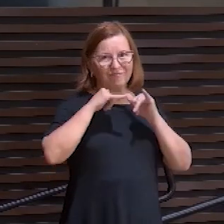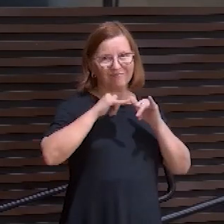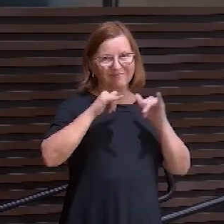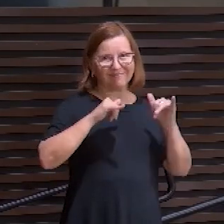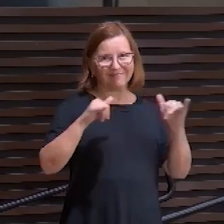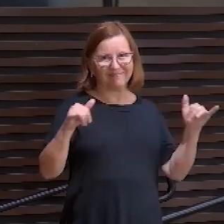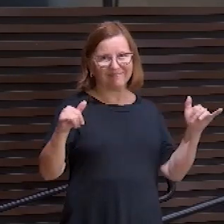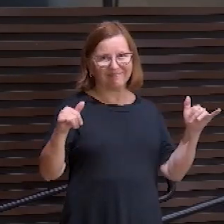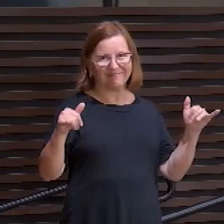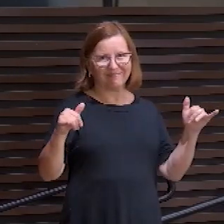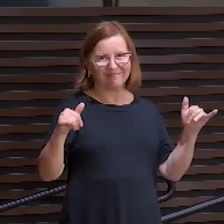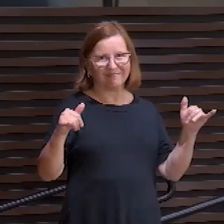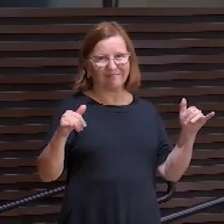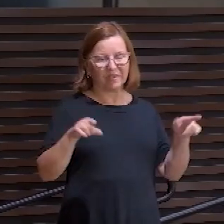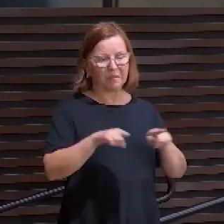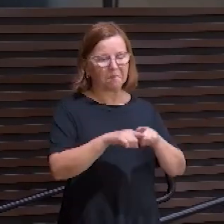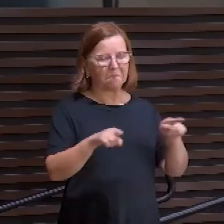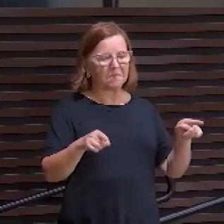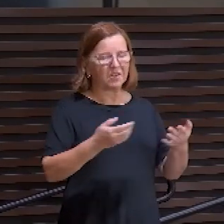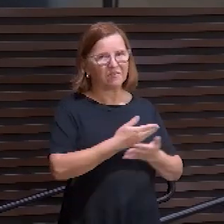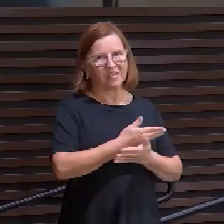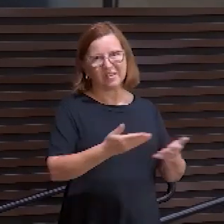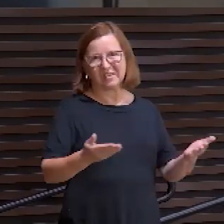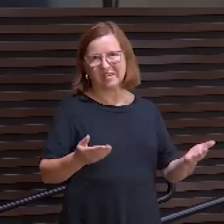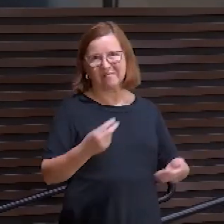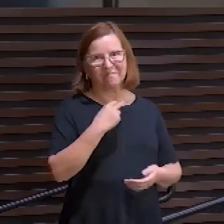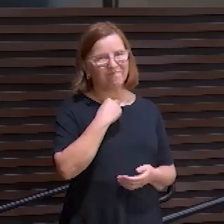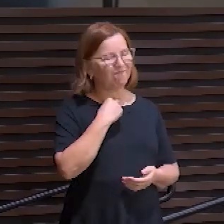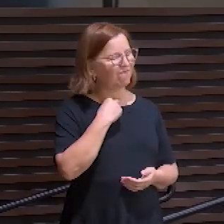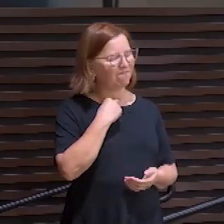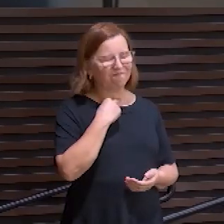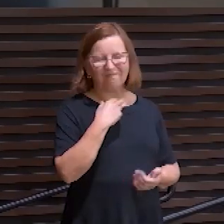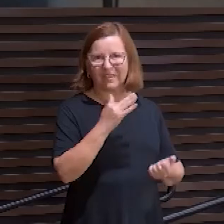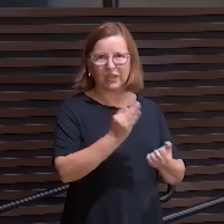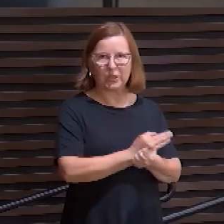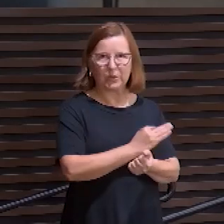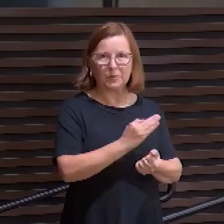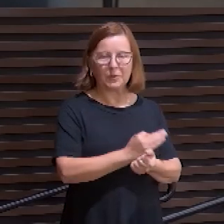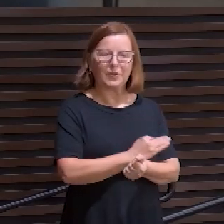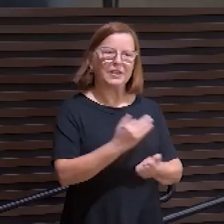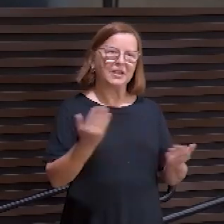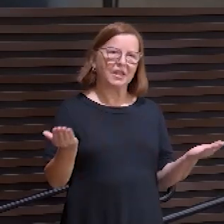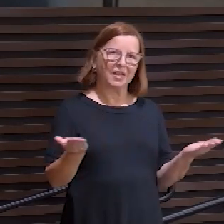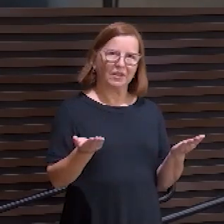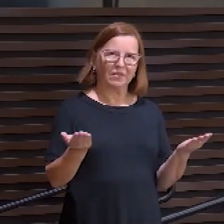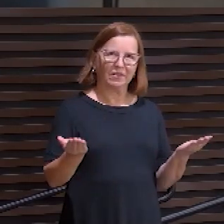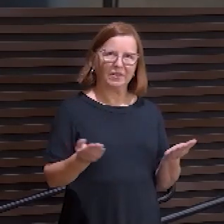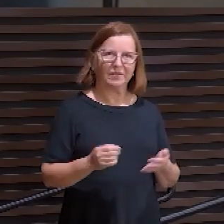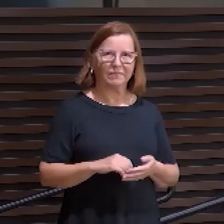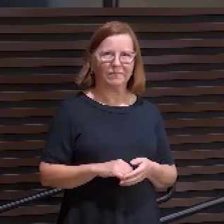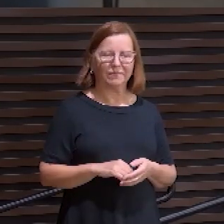dizer, mas vós não o podeis suportar agora.